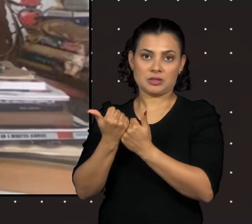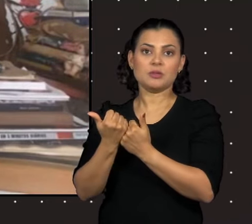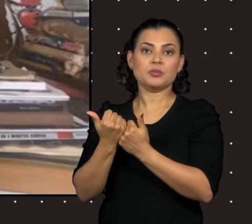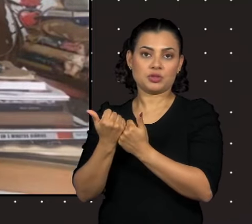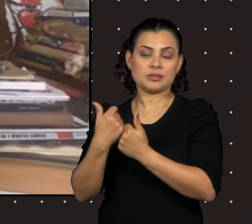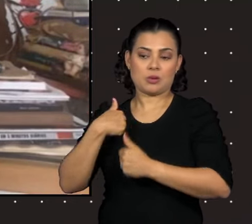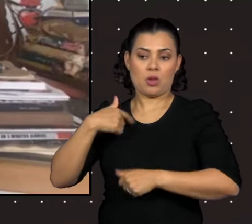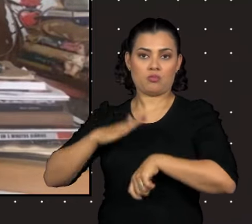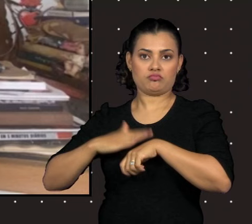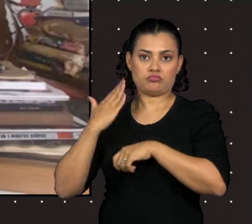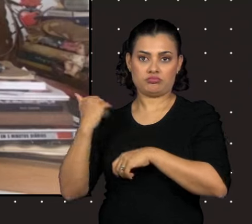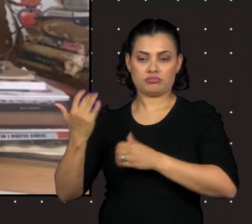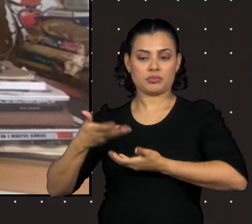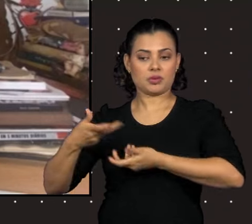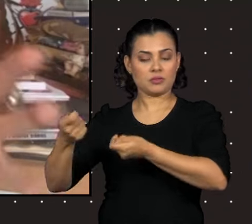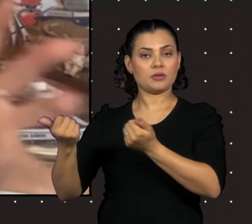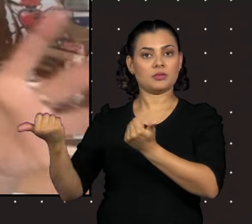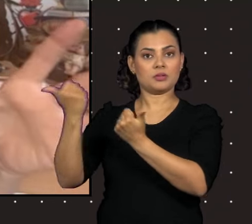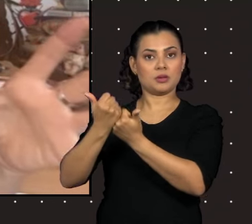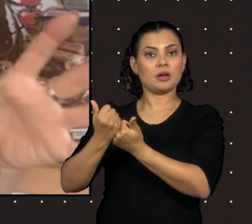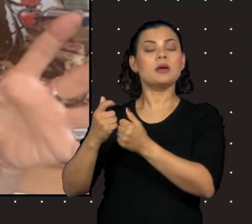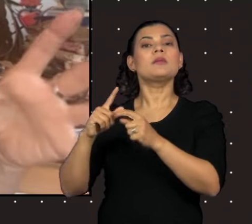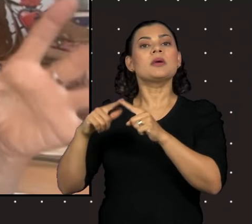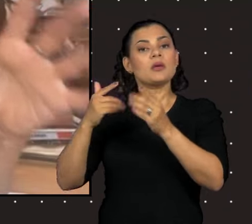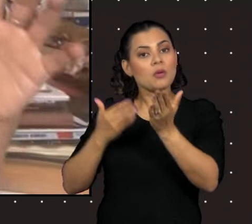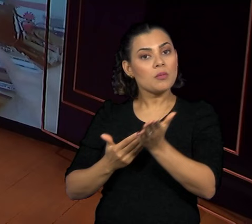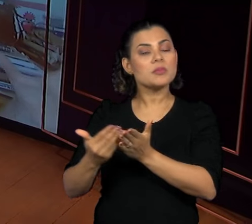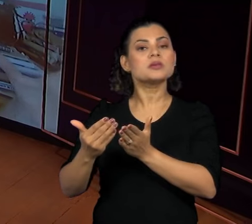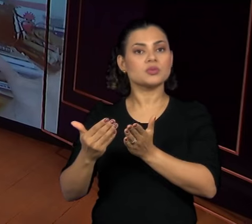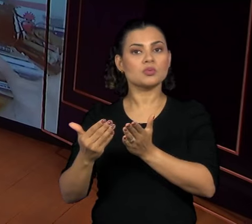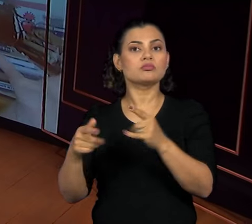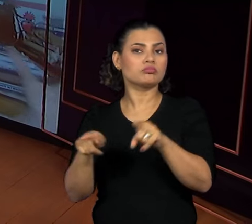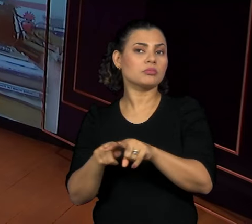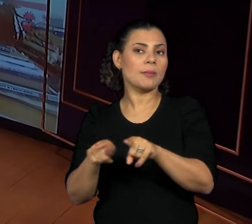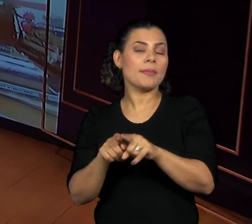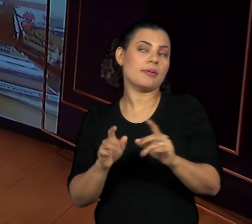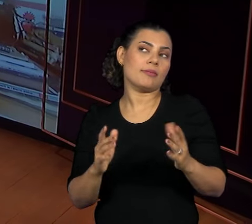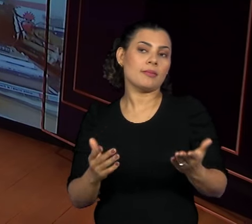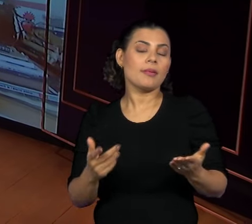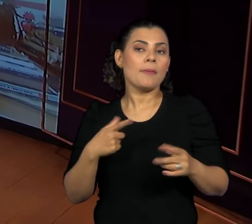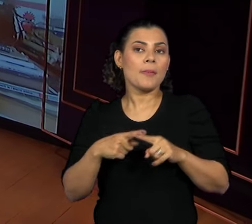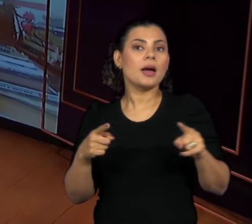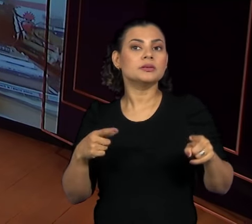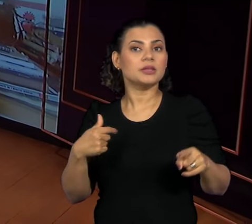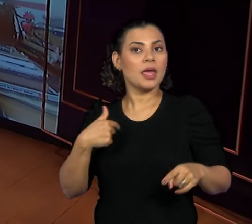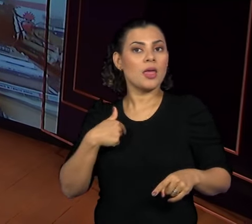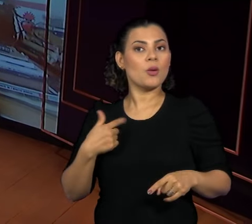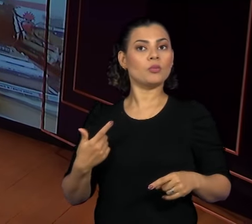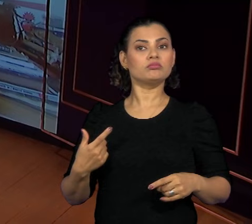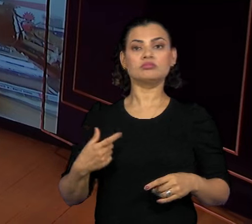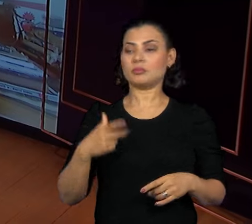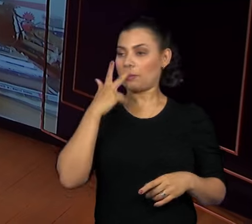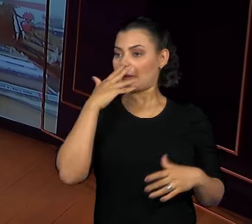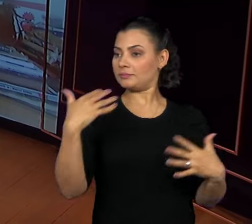substituição. Então, quando ele montou Lampião no Inferno, aí sim, aí eu passei aquela postura,